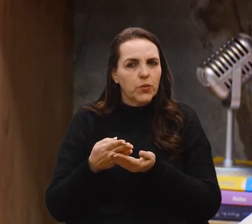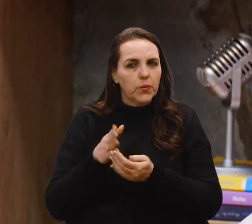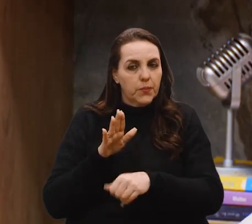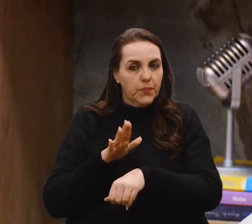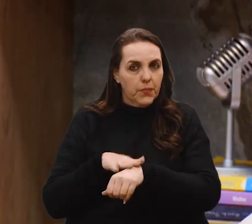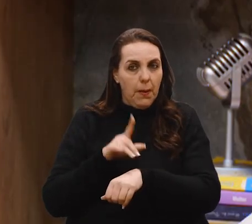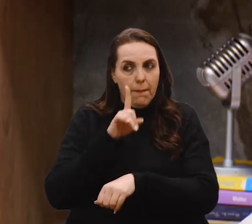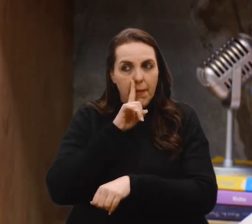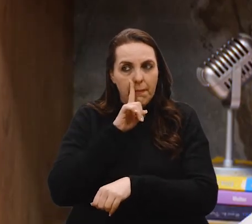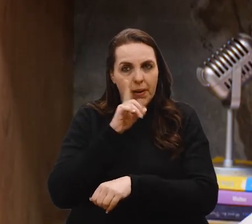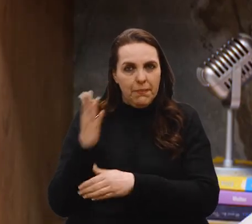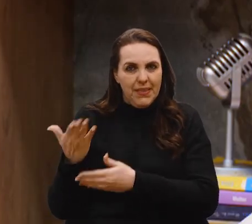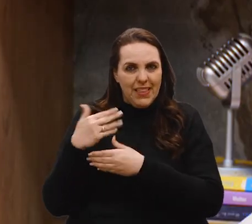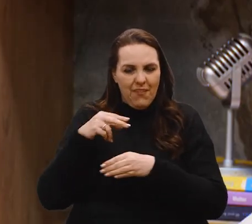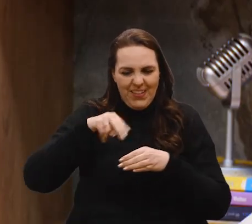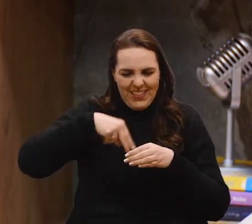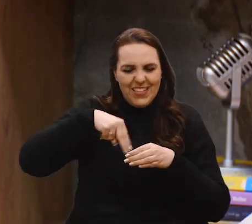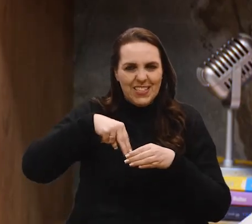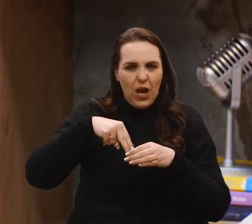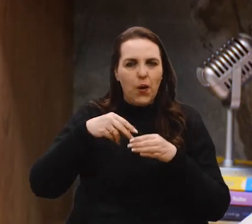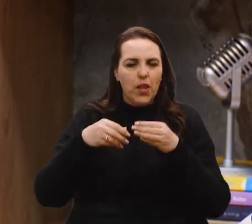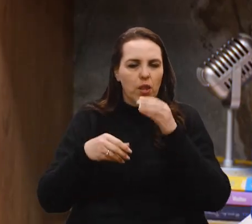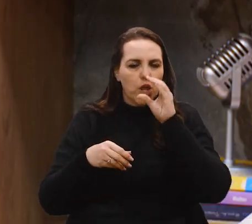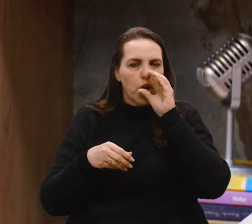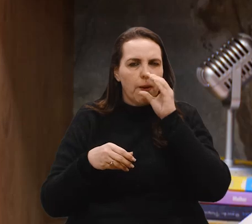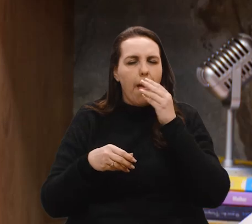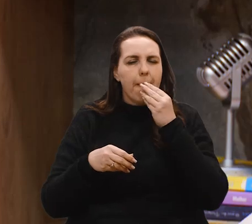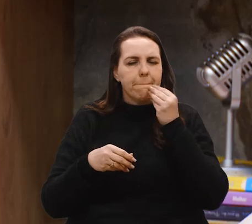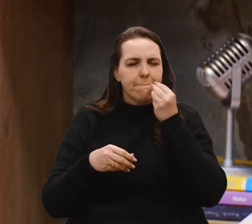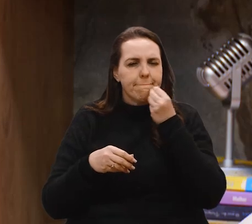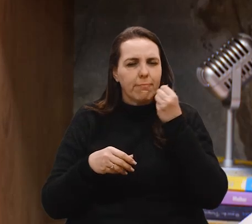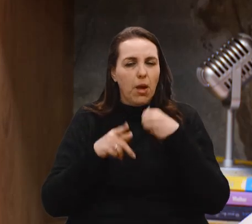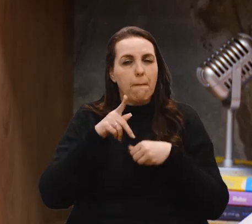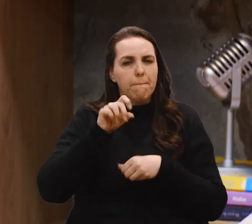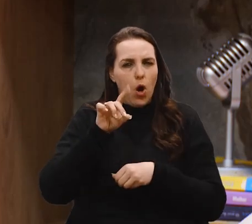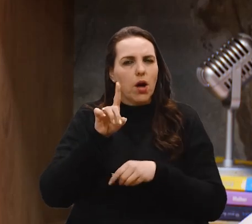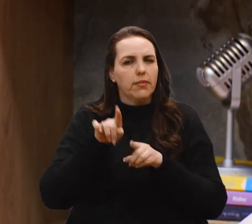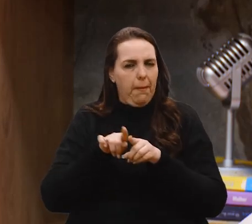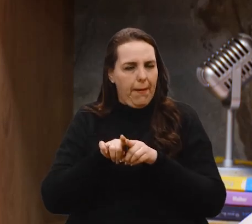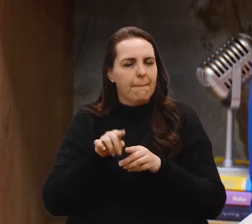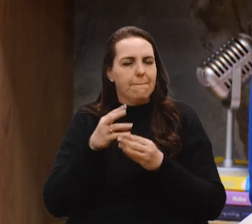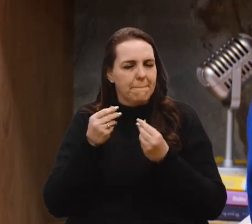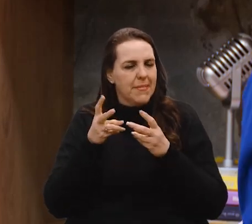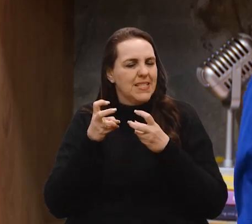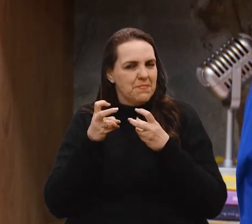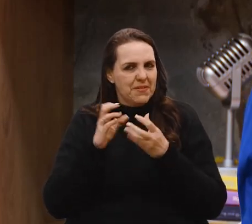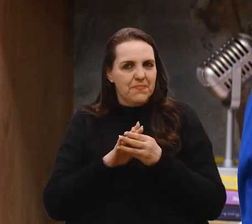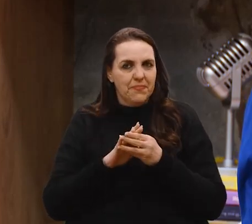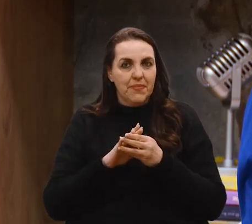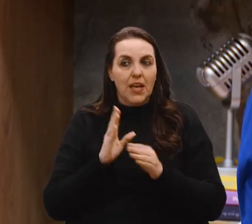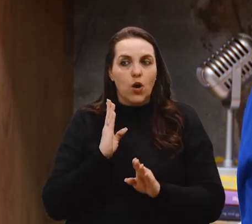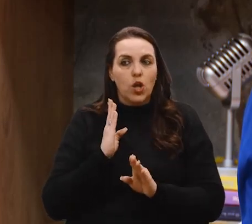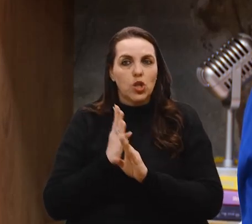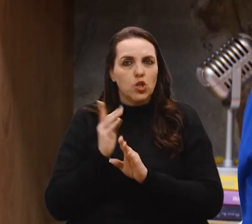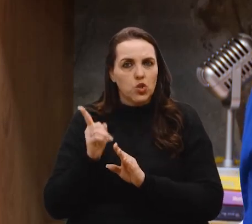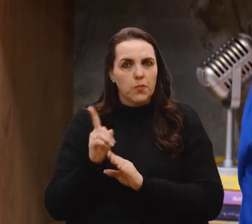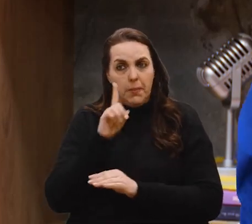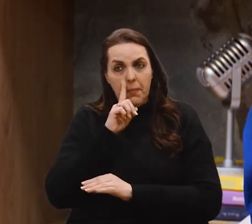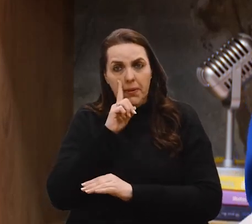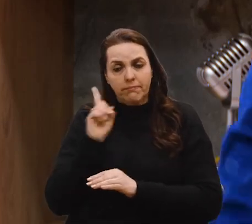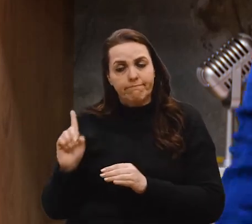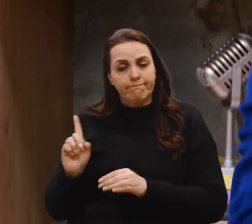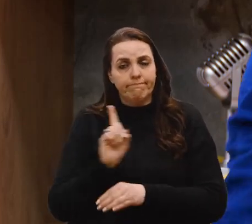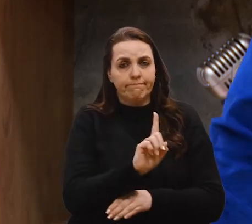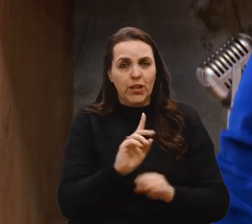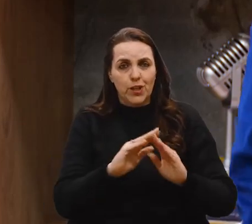me dava Nescau, o pozinho, eu também senti o pozinho. Isso aí ajudou ela a perceber. Mas no descobrir, a minha mãe foi falar com a escola. E